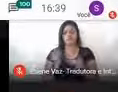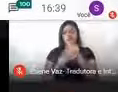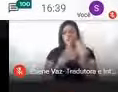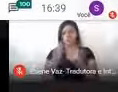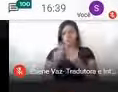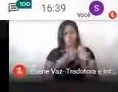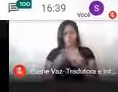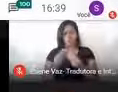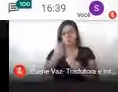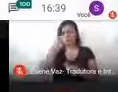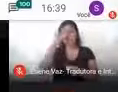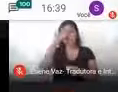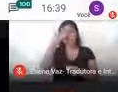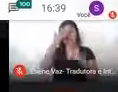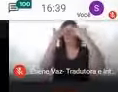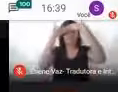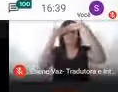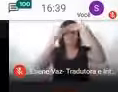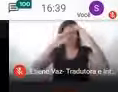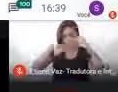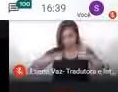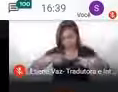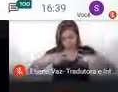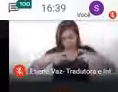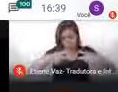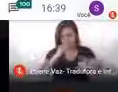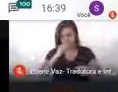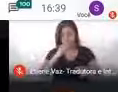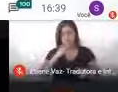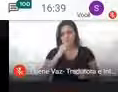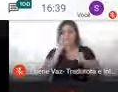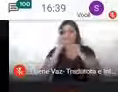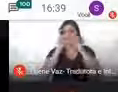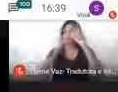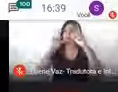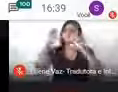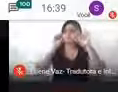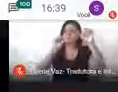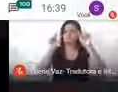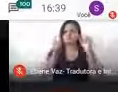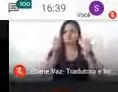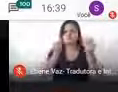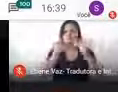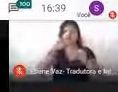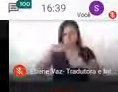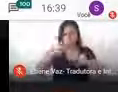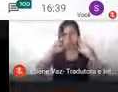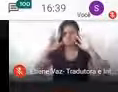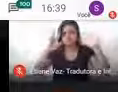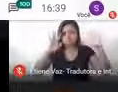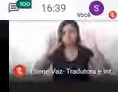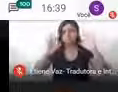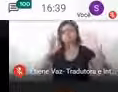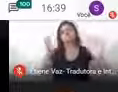as questões de escolhas que ele faz no momento da fala, no que se diz